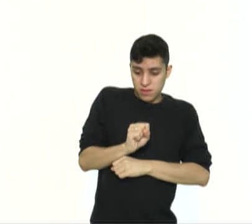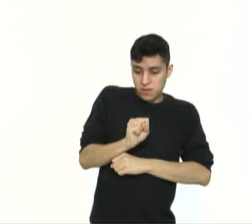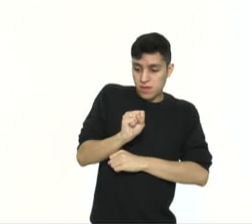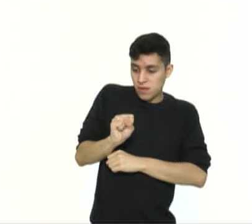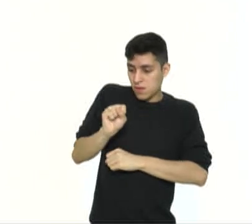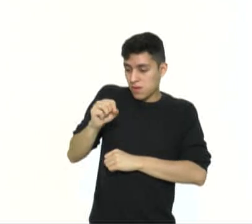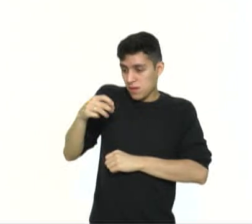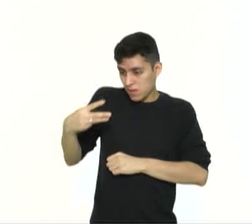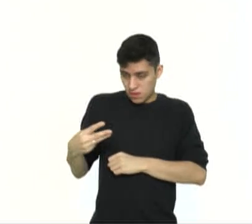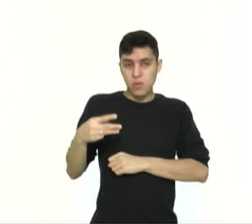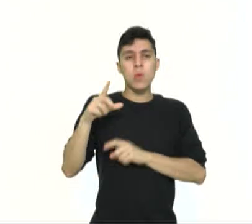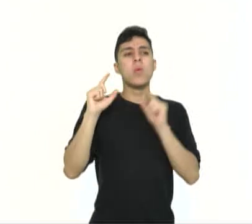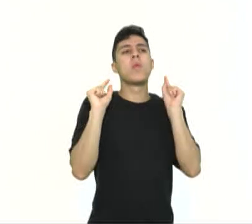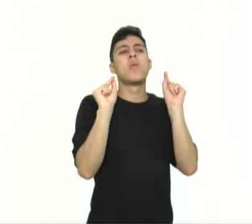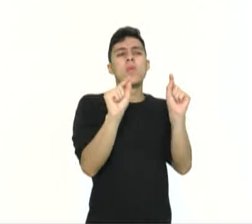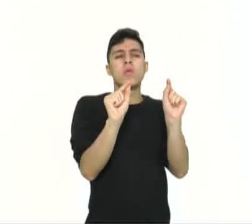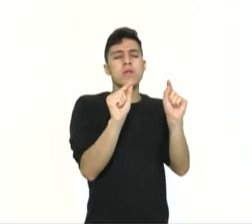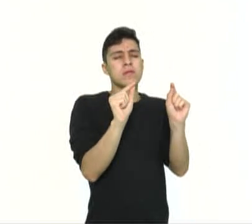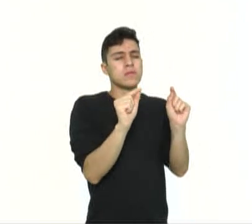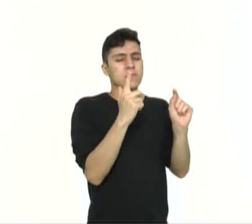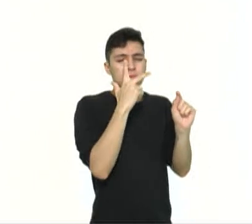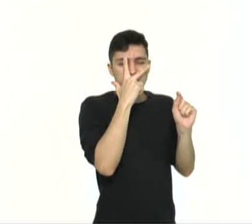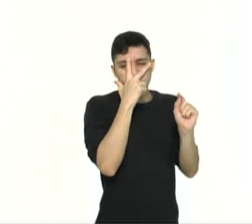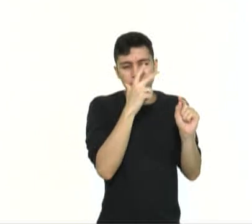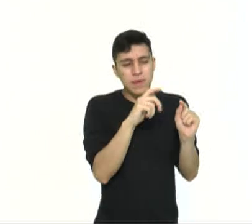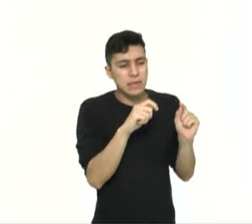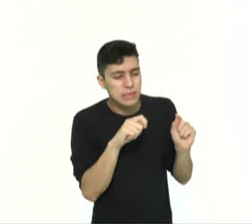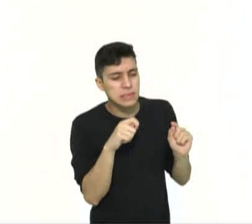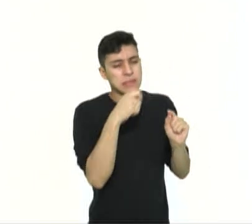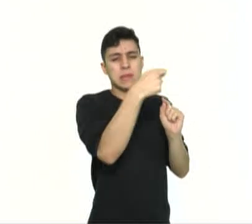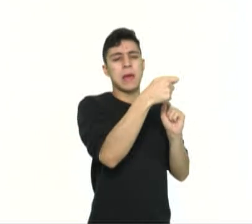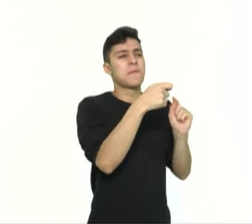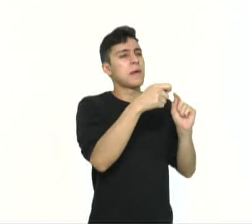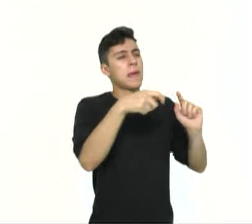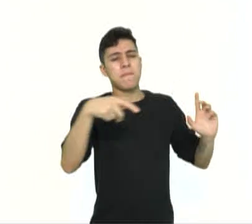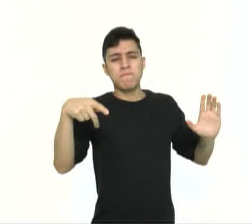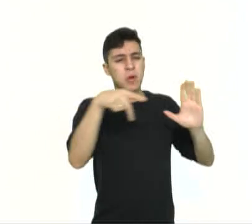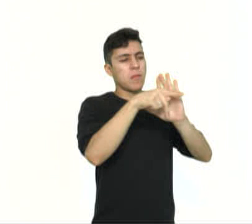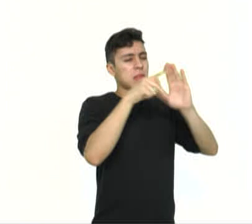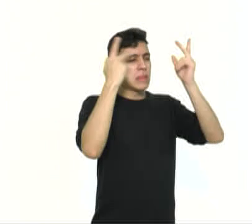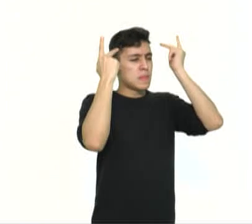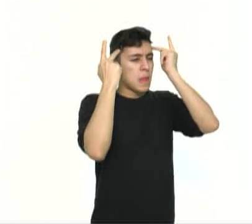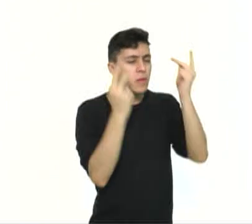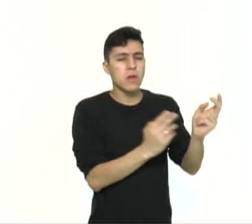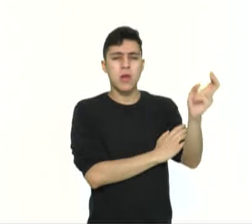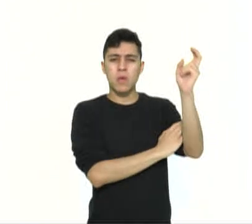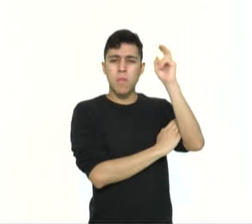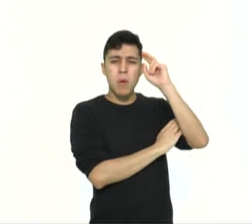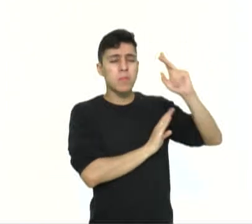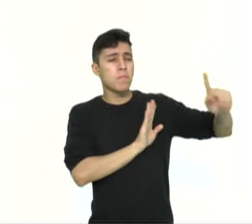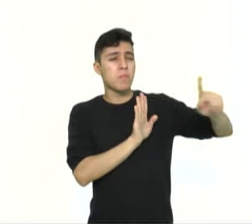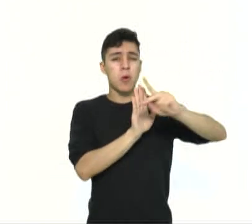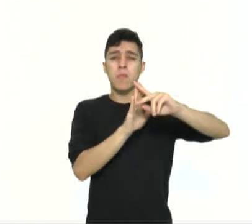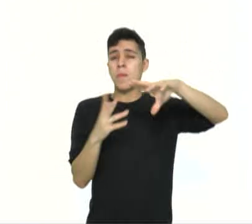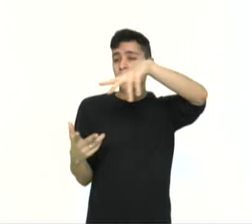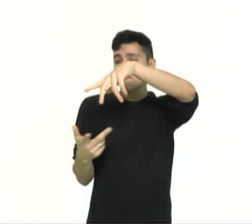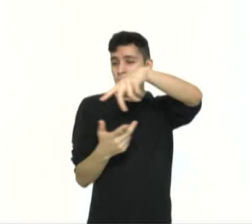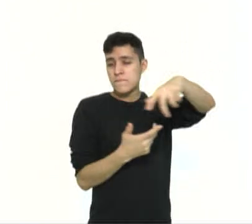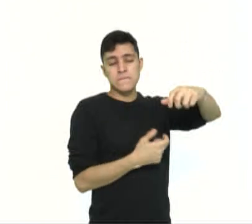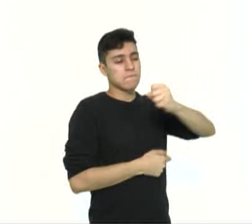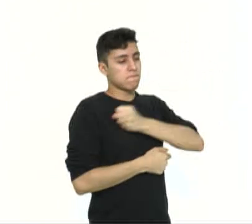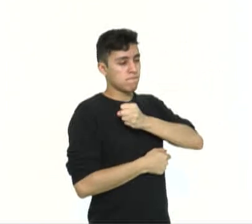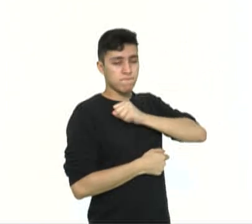1983, ela é colocada como um patrimônio natural e cultural da humanidade. E